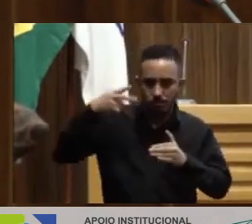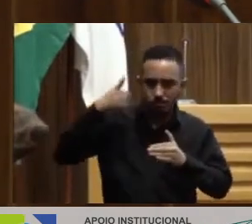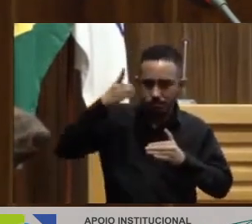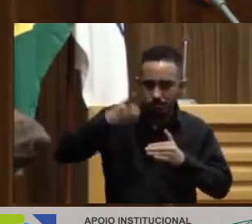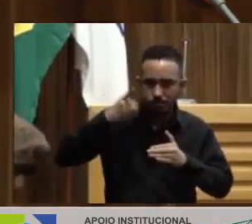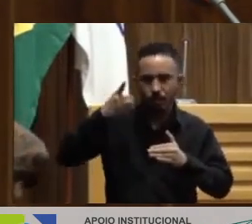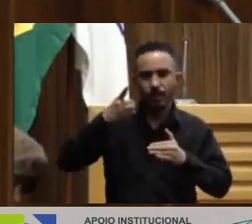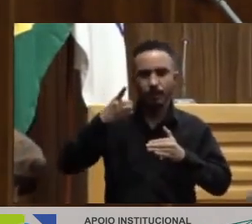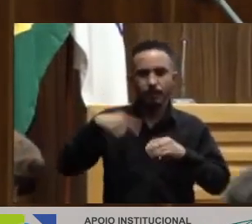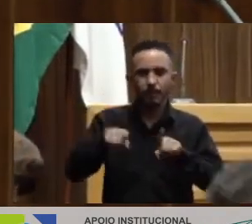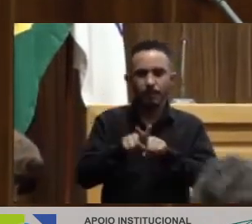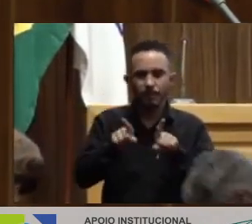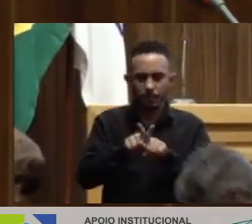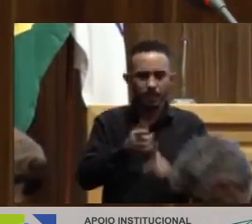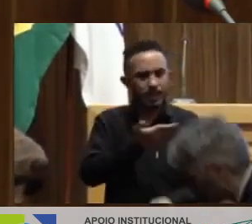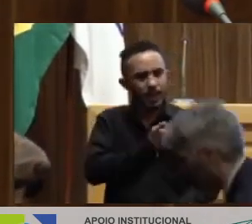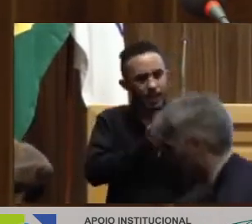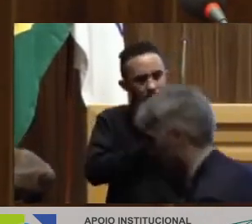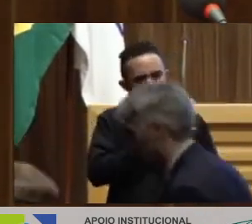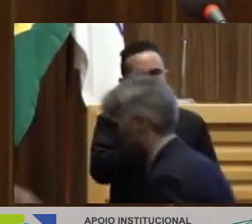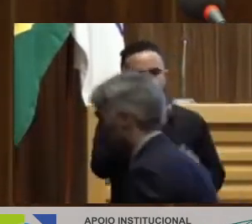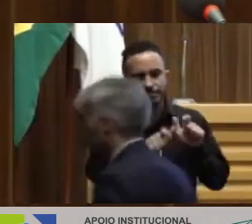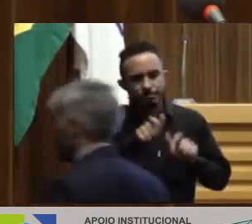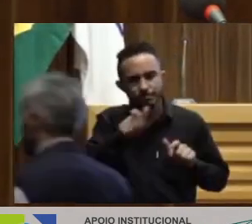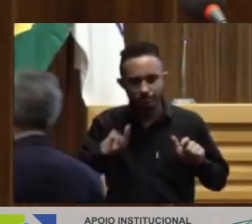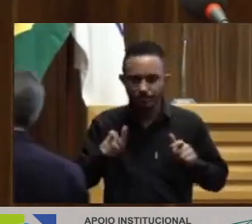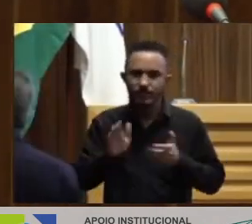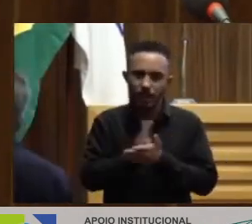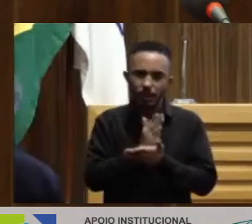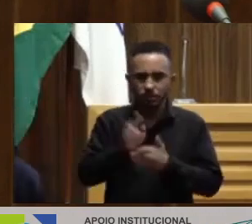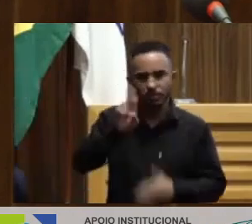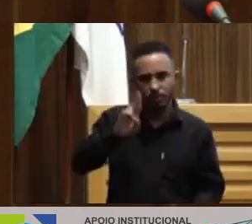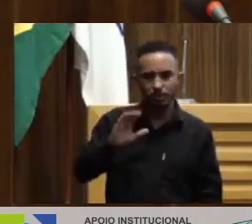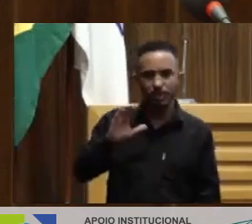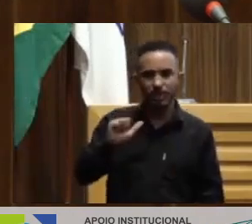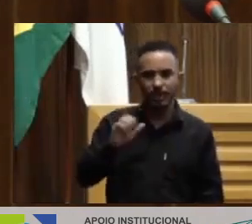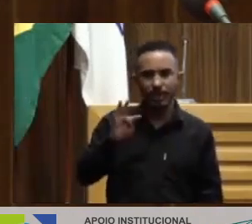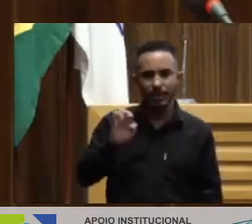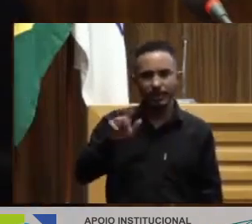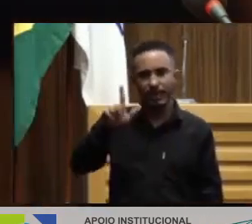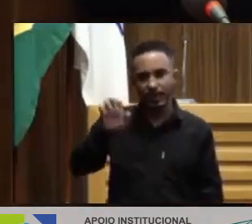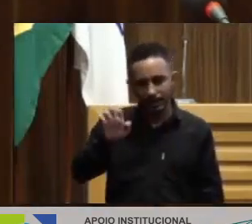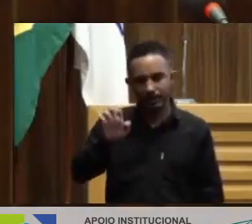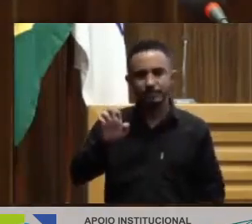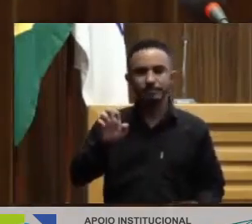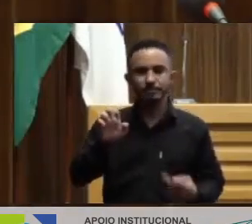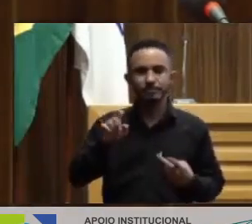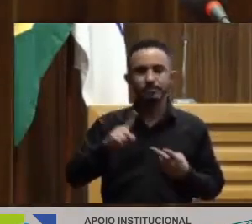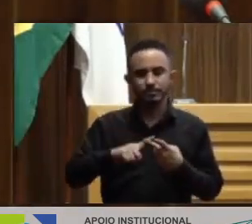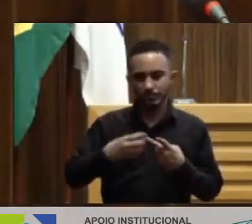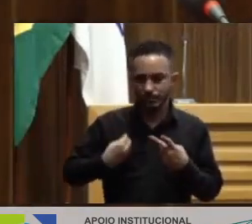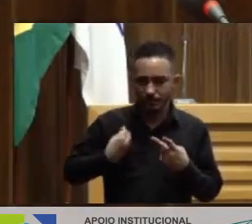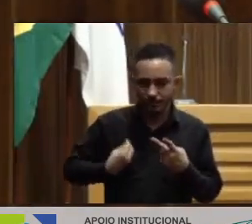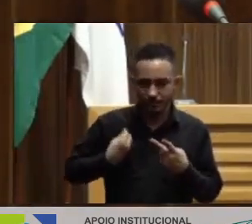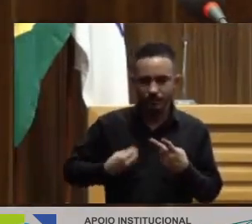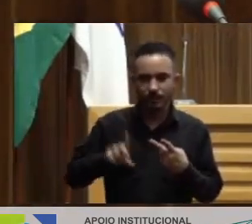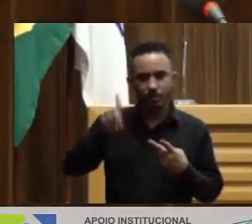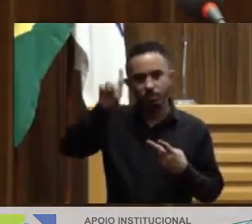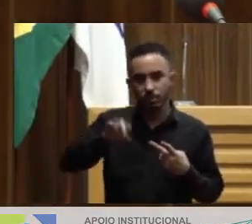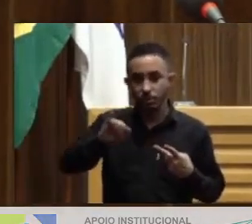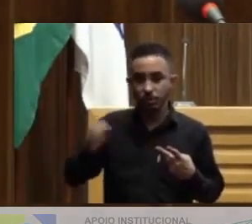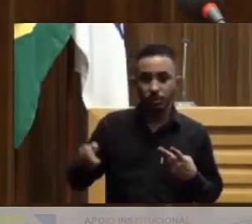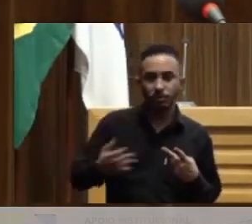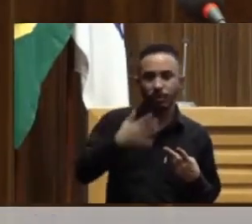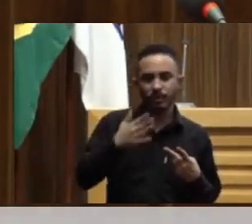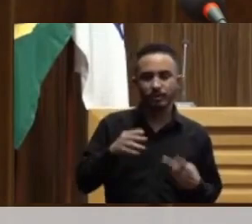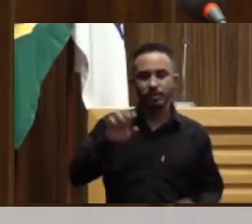e com tantos amigos e amigas, eu vou citar alguns, vou citar o Capelli aqui, presença, o meu diretor de inovação da